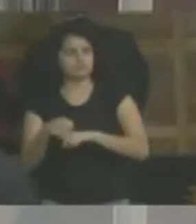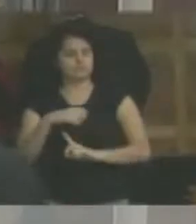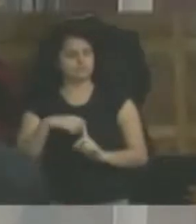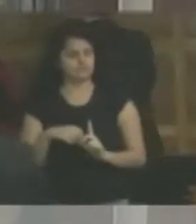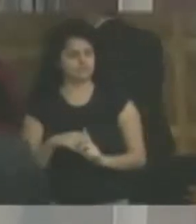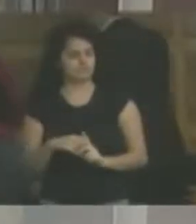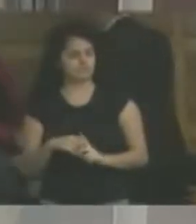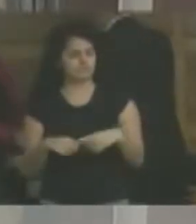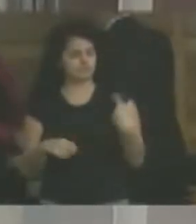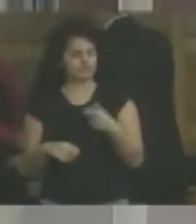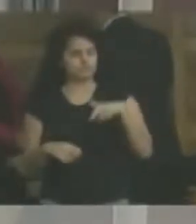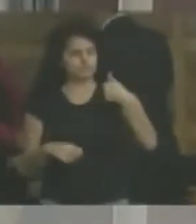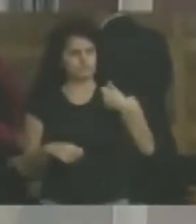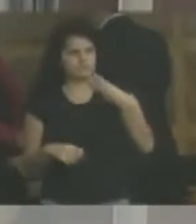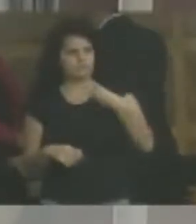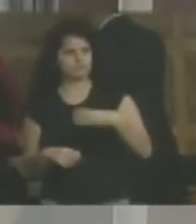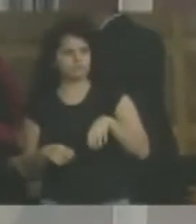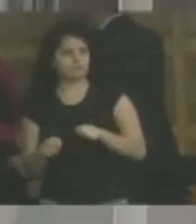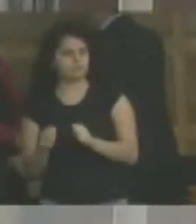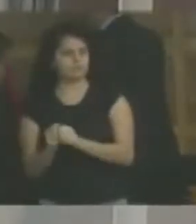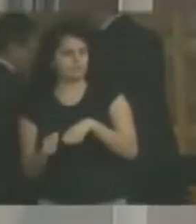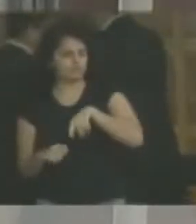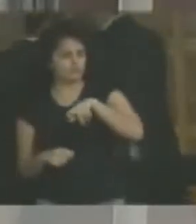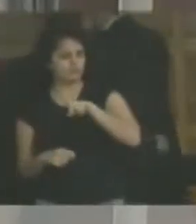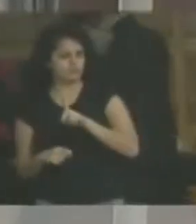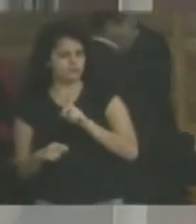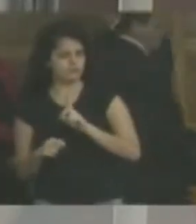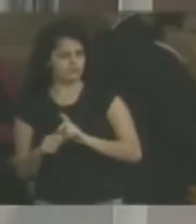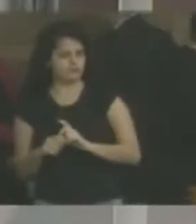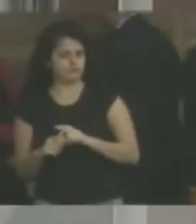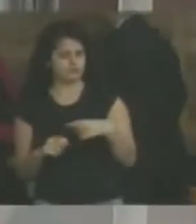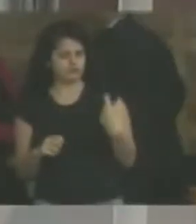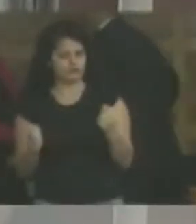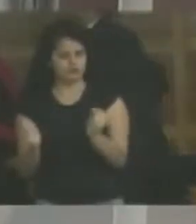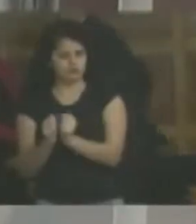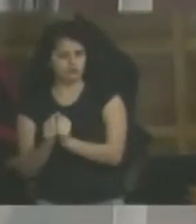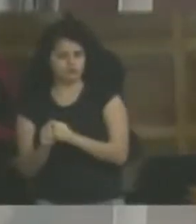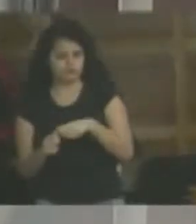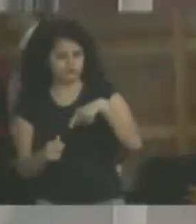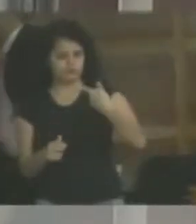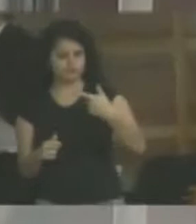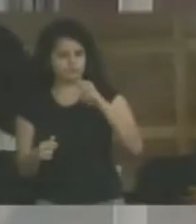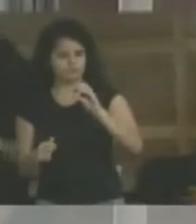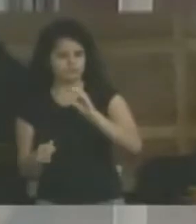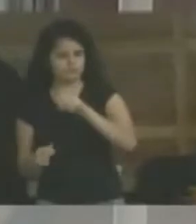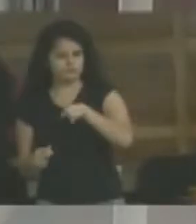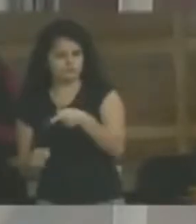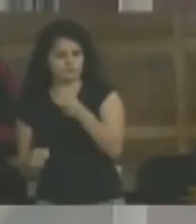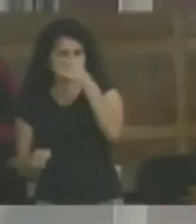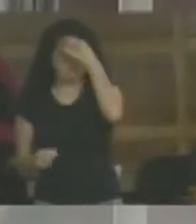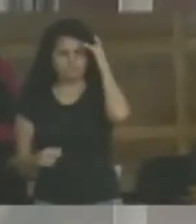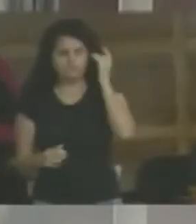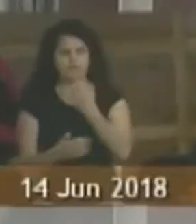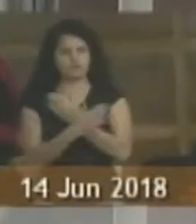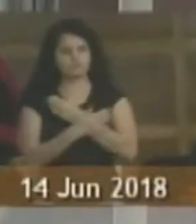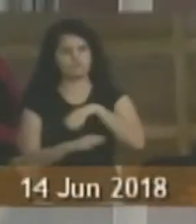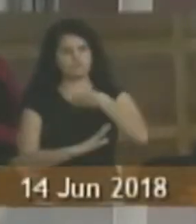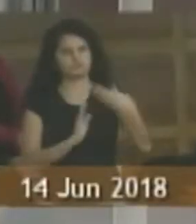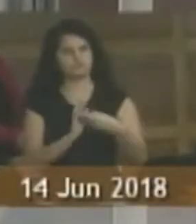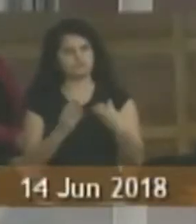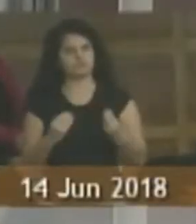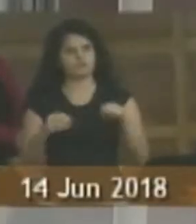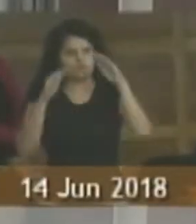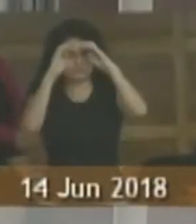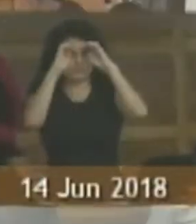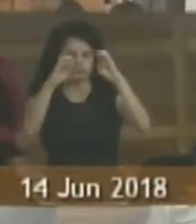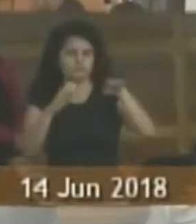certeza. Aqui nós somos 14 mais 1 e a gente junto, nós somos mais de 200 mil pessoas, que é a população da nossa cidade. Um grande abraço a todos, com muito respeito a vocês do Bracuí, fiquem